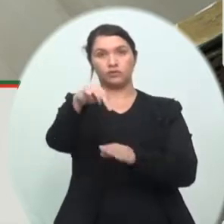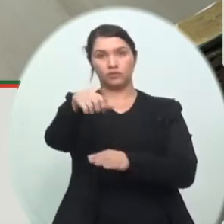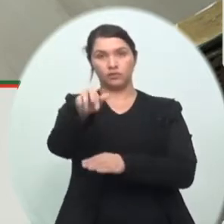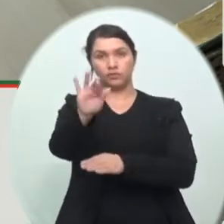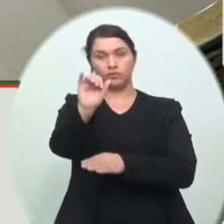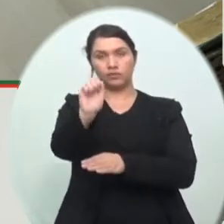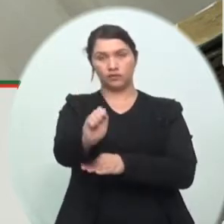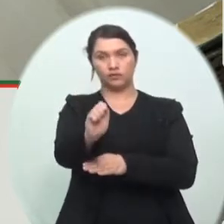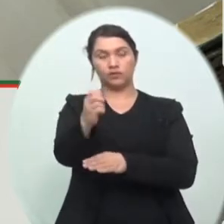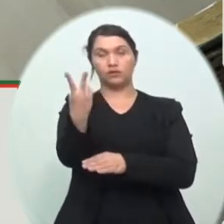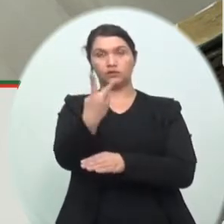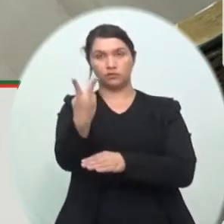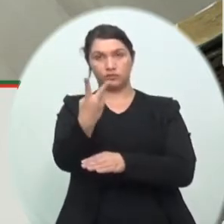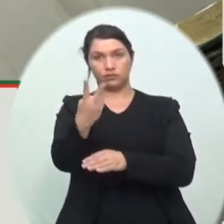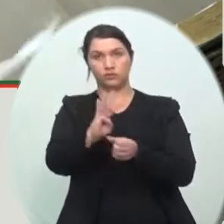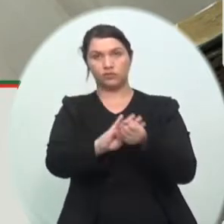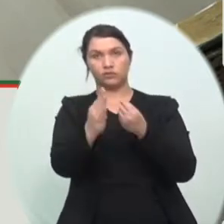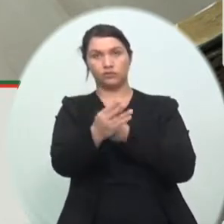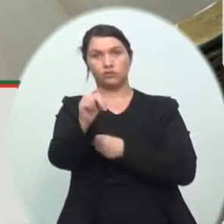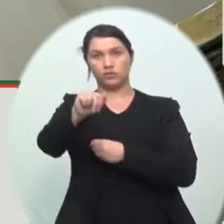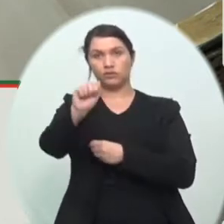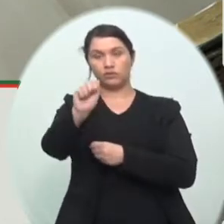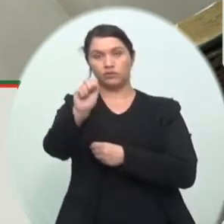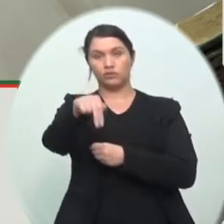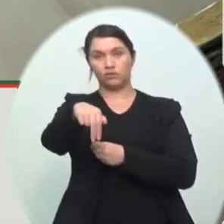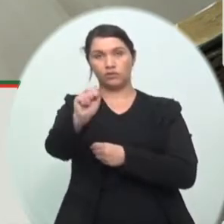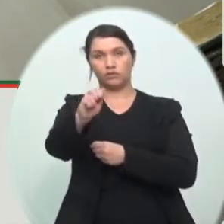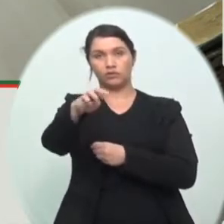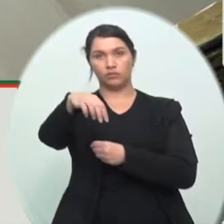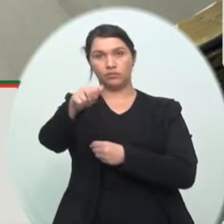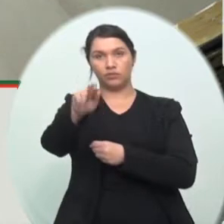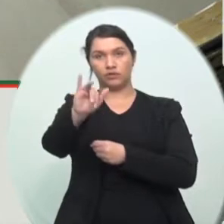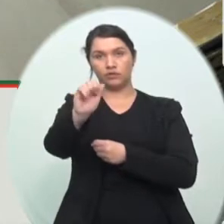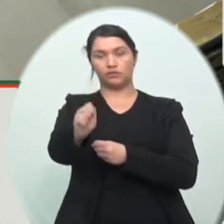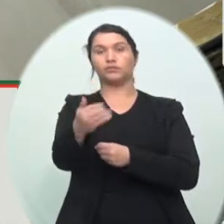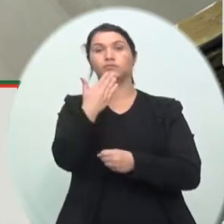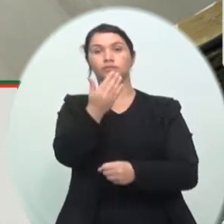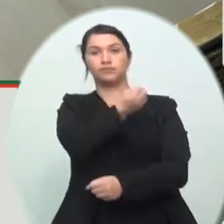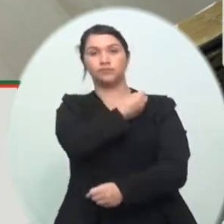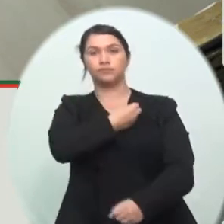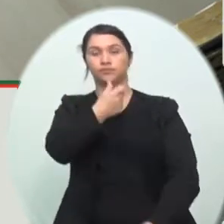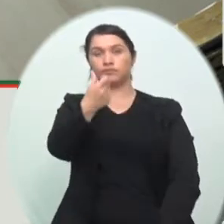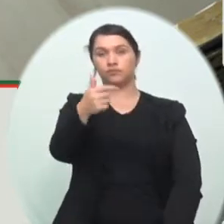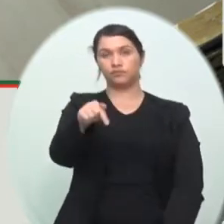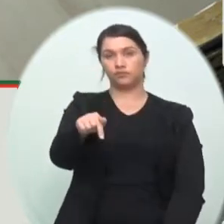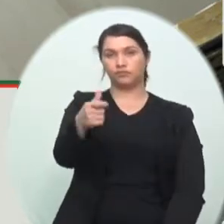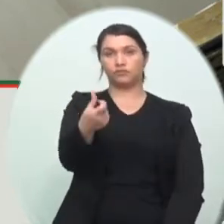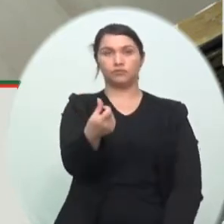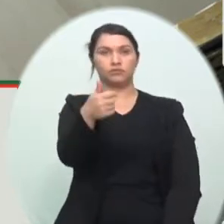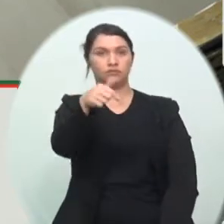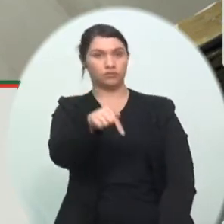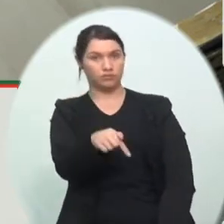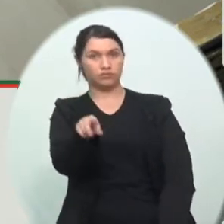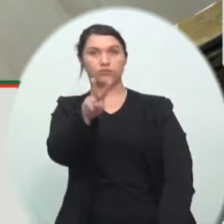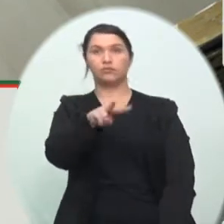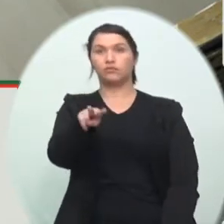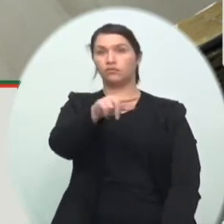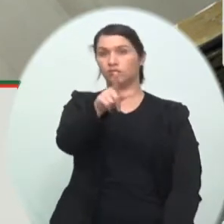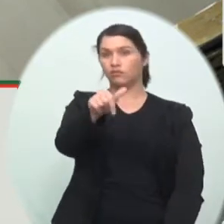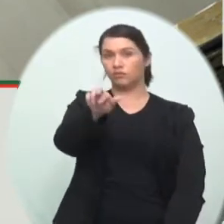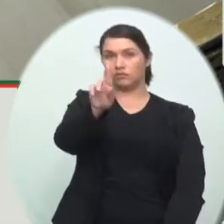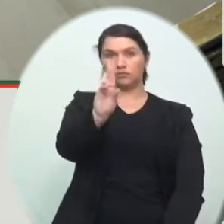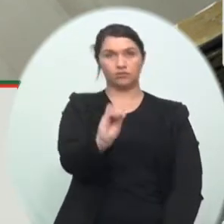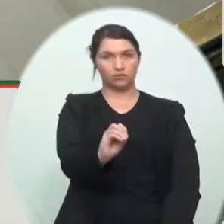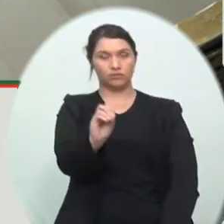Altoff, ambas situado no bairro Ana Maria. Indicação número 767/18, autoria vereador Zairo Casagrande.